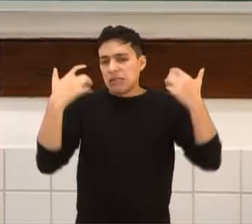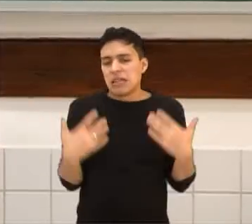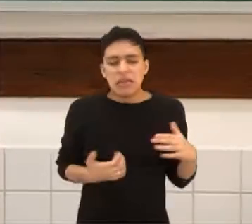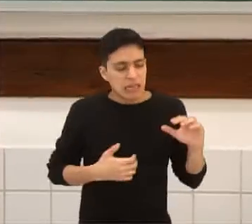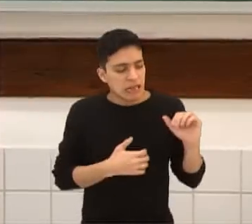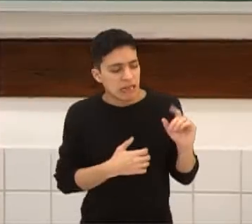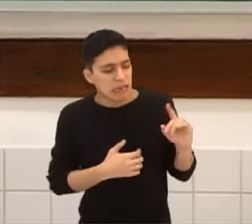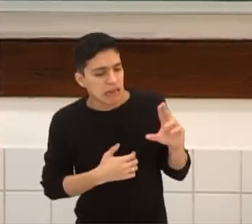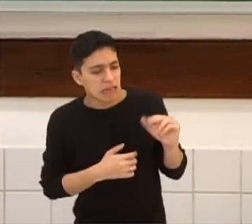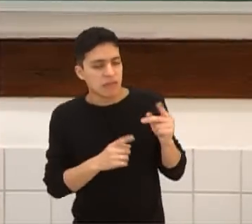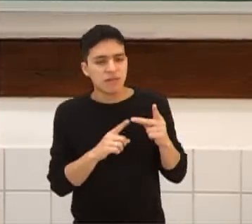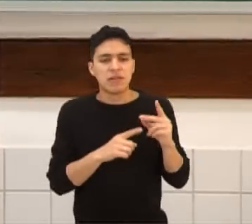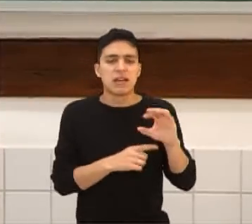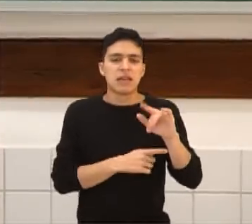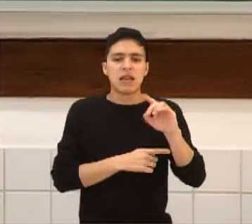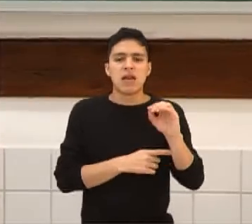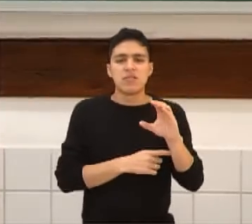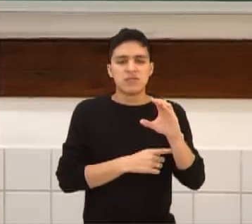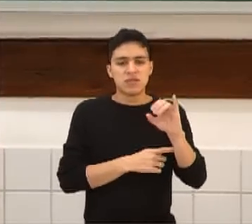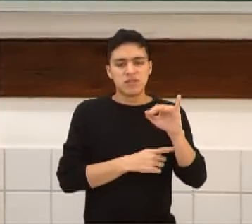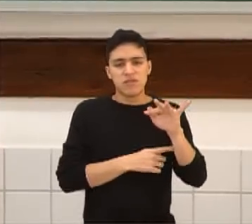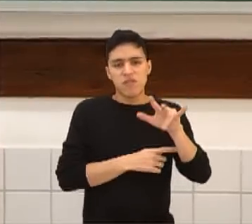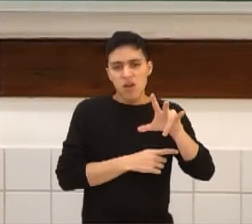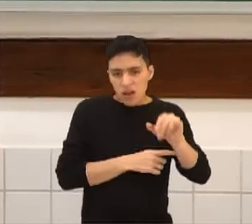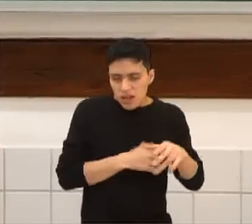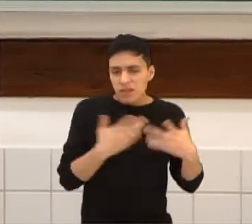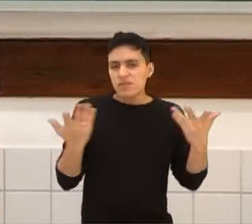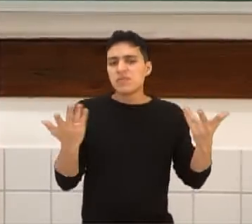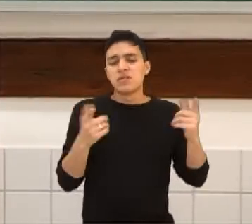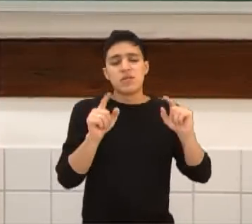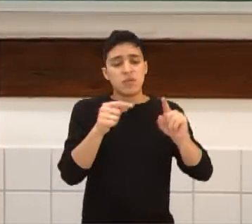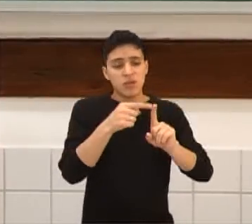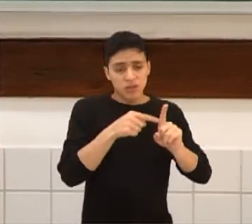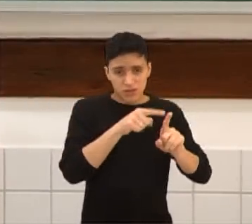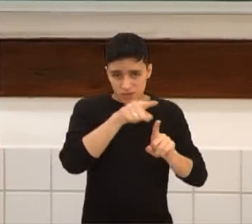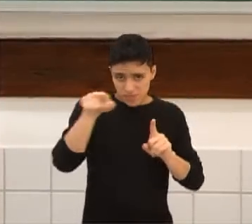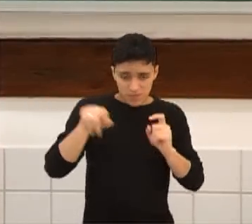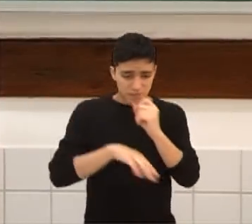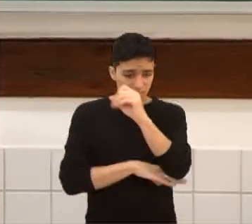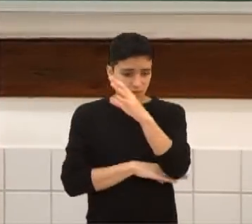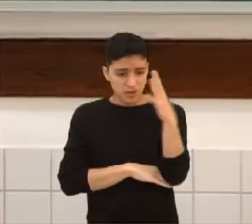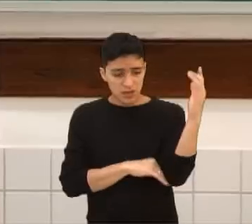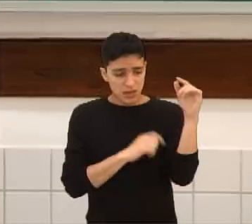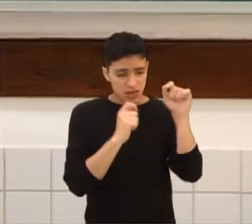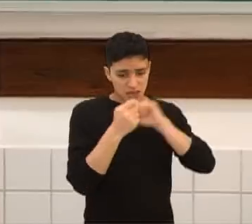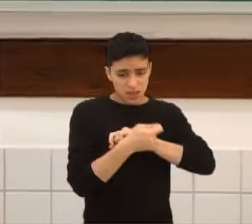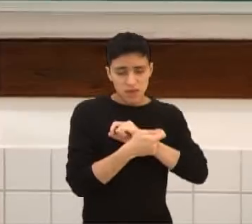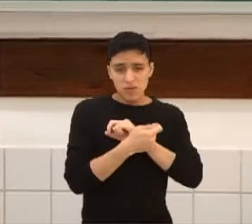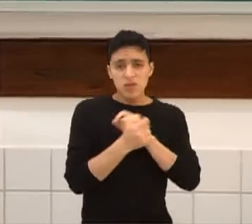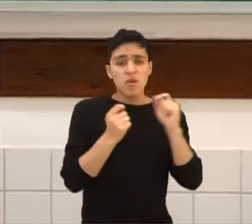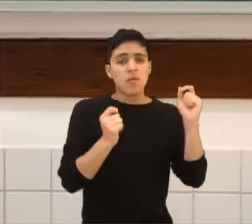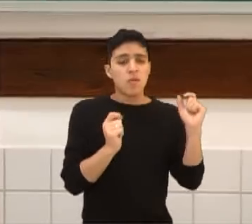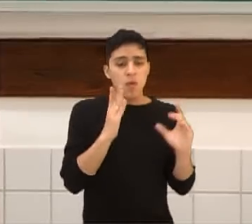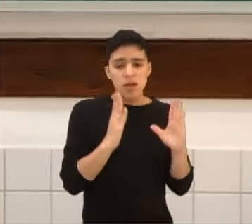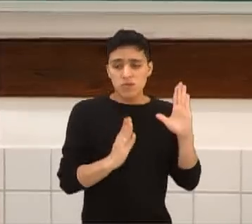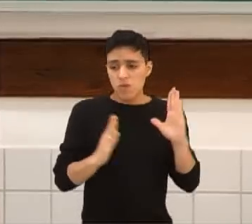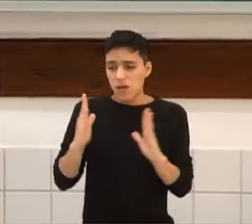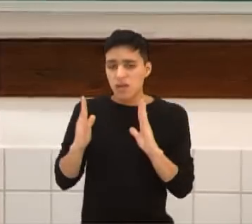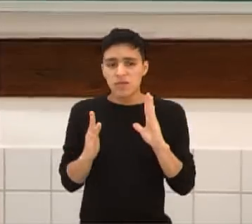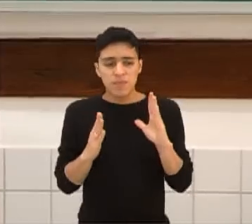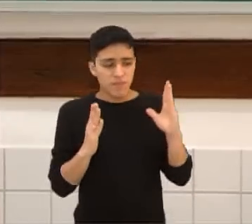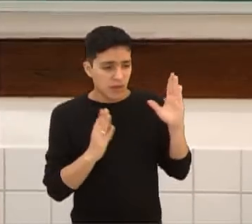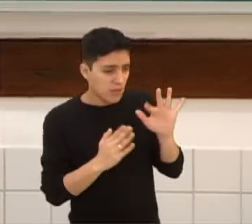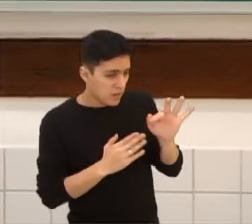caduca, caducifólia? O que a gente tem que saber? Que é um tipo de floresta que está adaptada às 4 estações do ano,